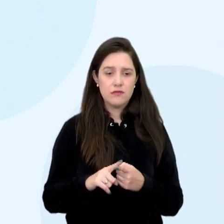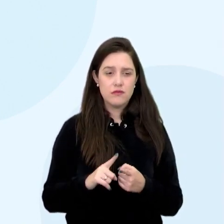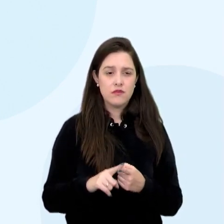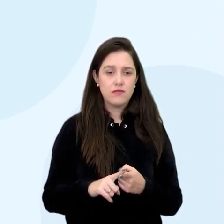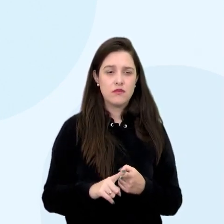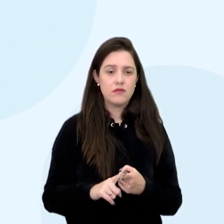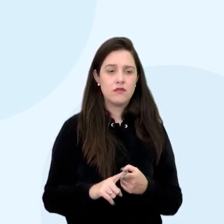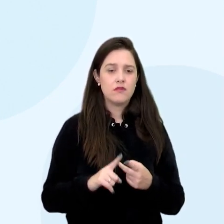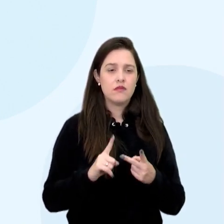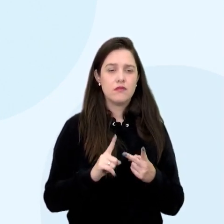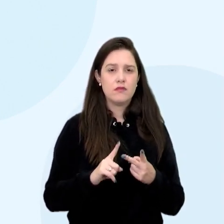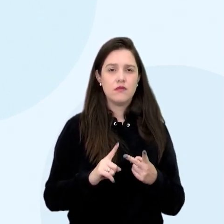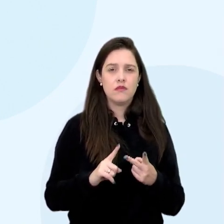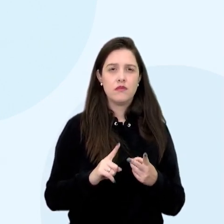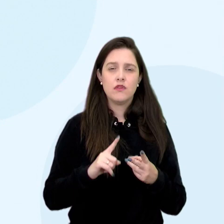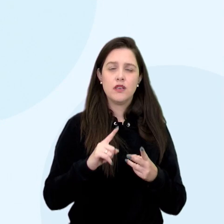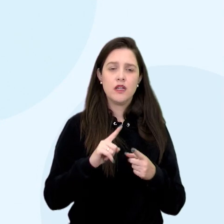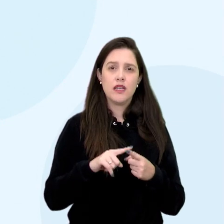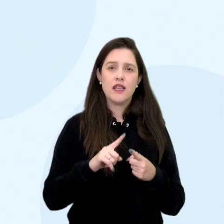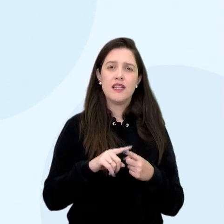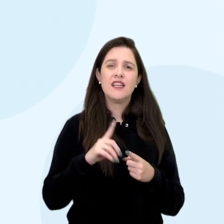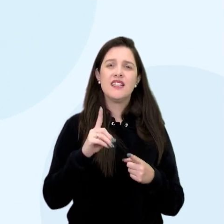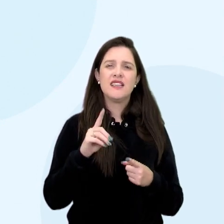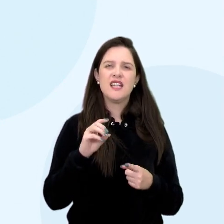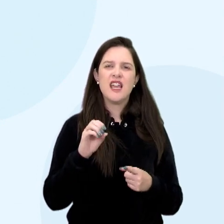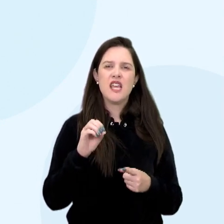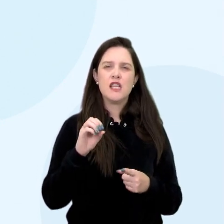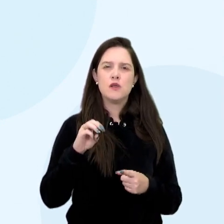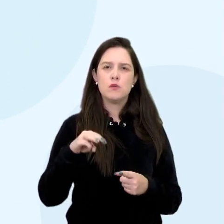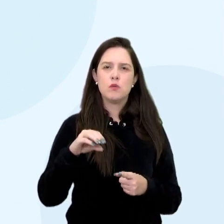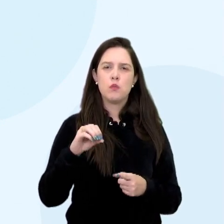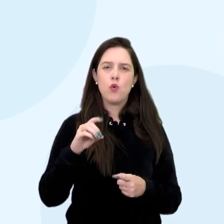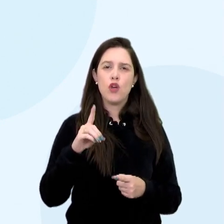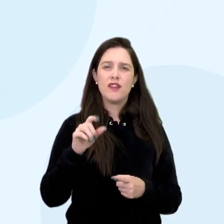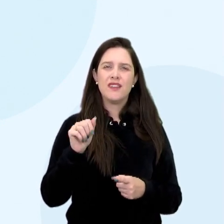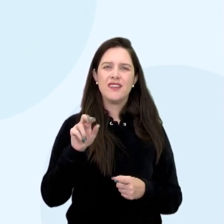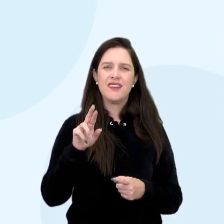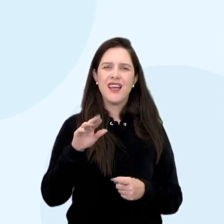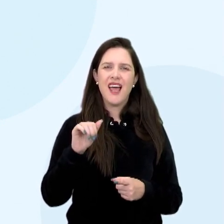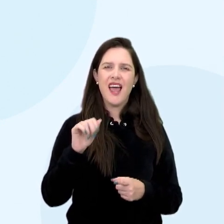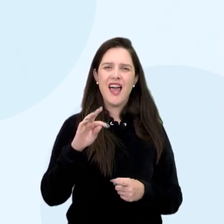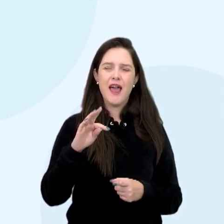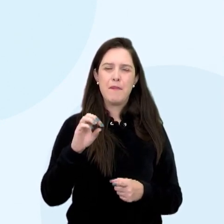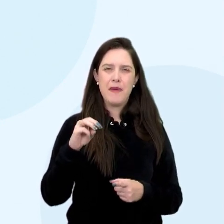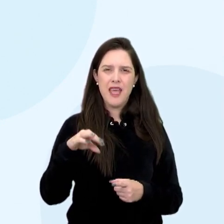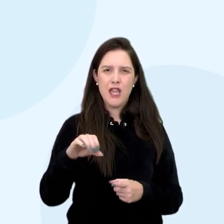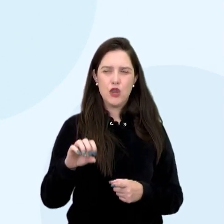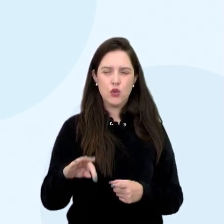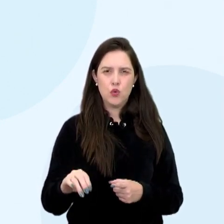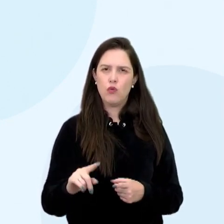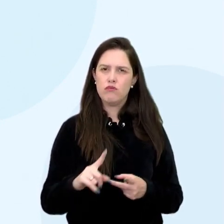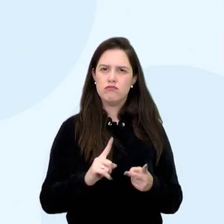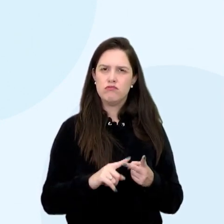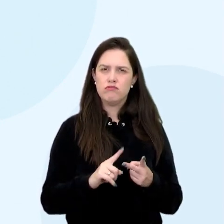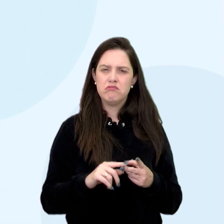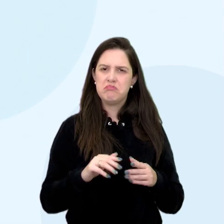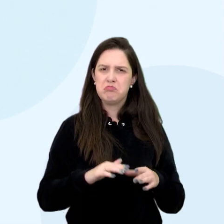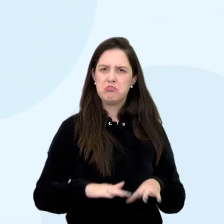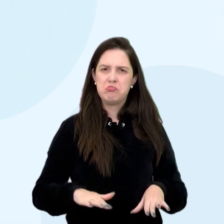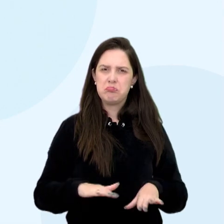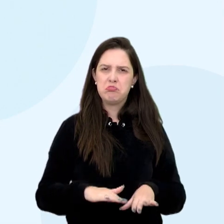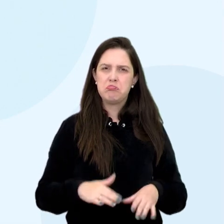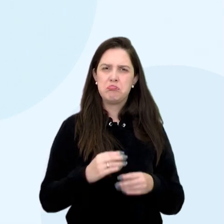bacias sedimentares e de dobramentos modernos. Os crátons lá, que eles são também conhecidos como escudos cristalinos